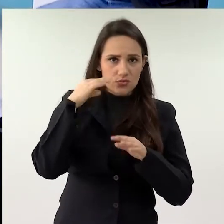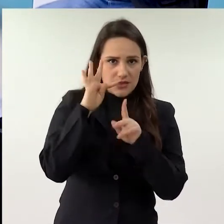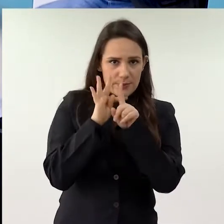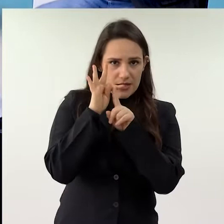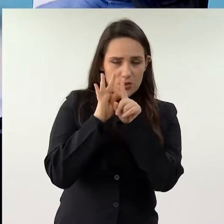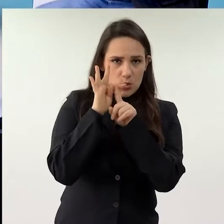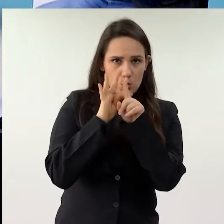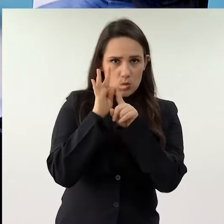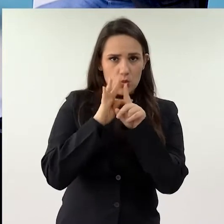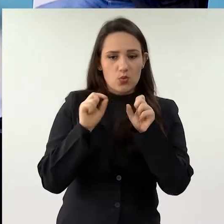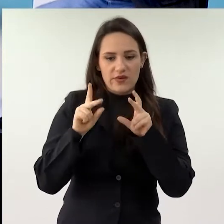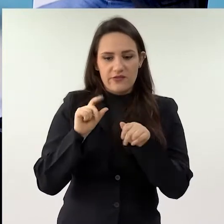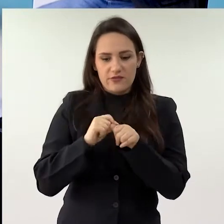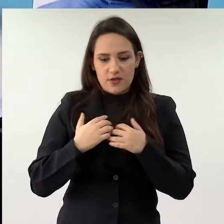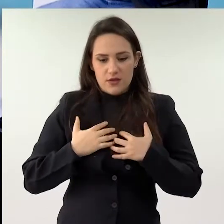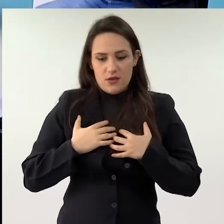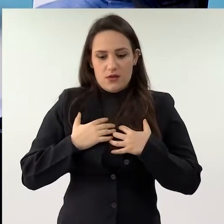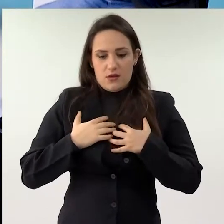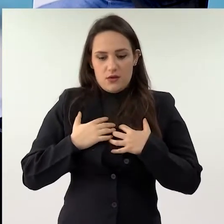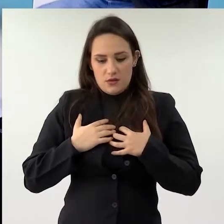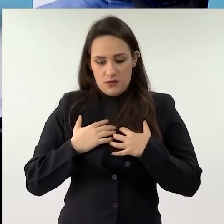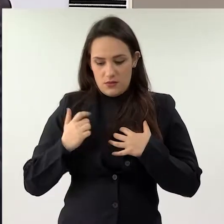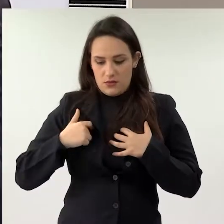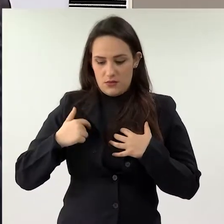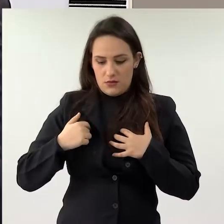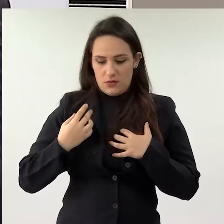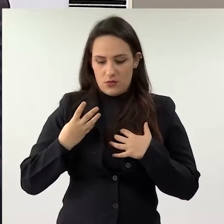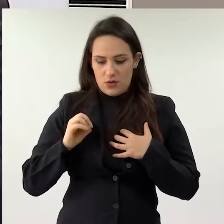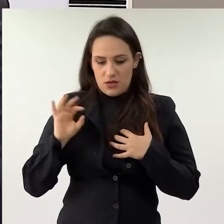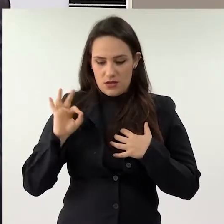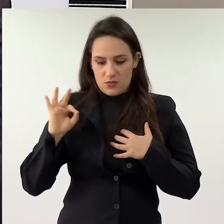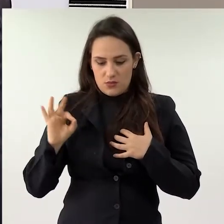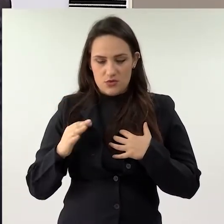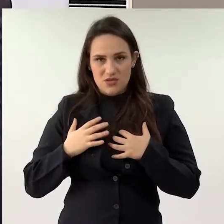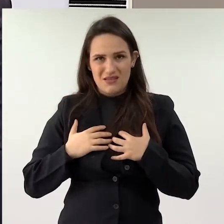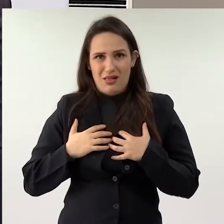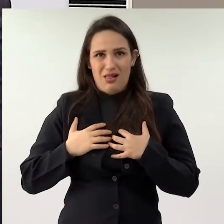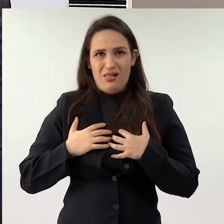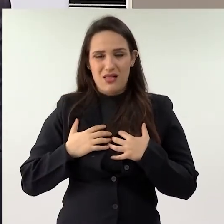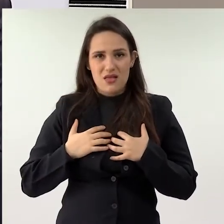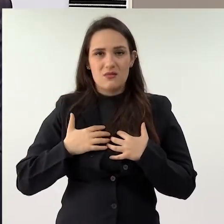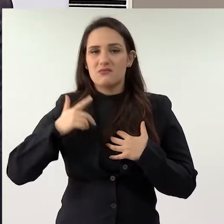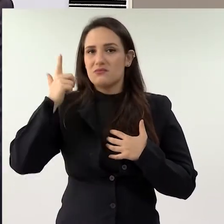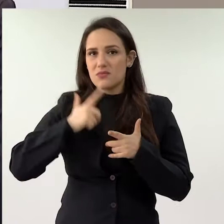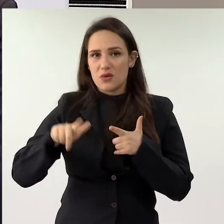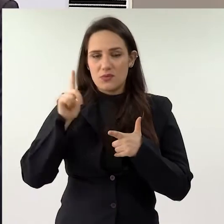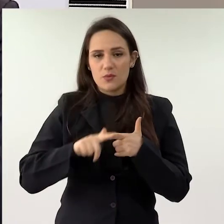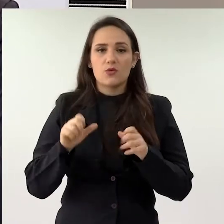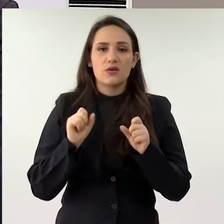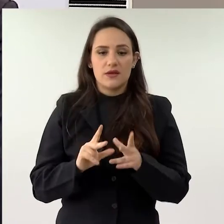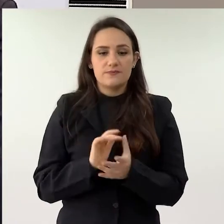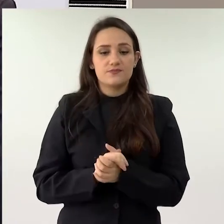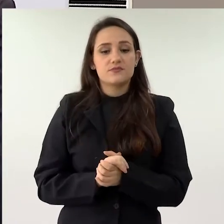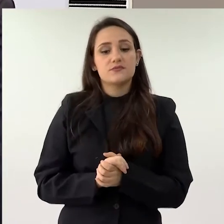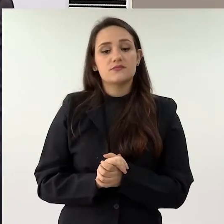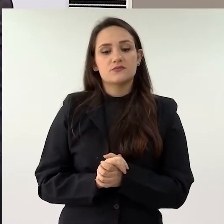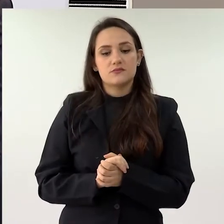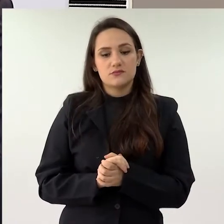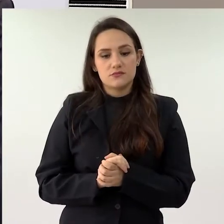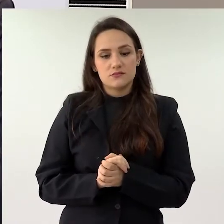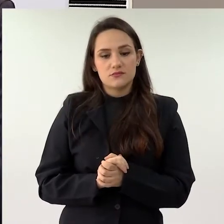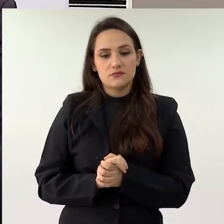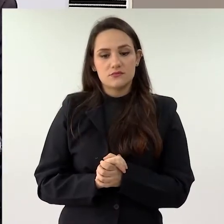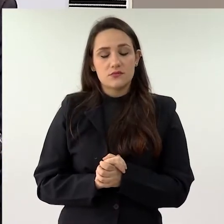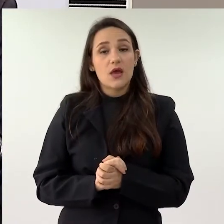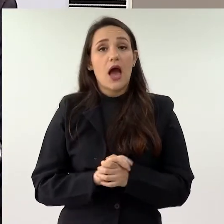tomografia, 40% do pulmão esquerdo e do outro tranquilo. Ainda era o procedimento de voltar para casa. Eu falei, eu volto